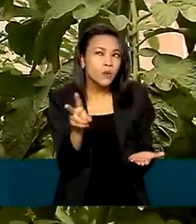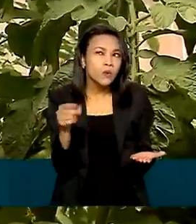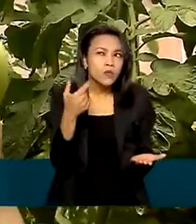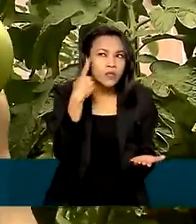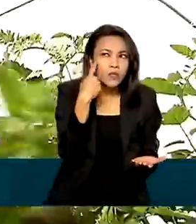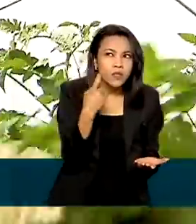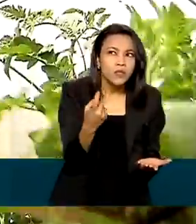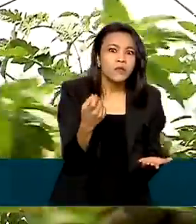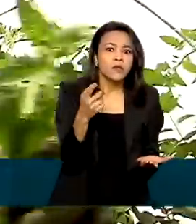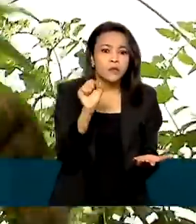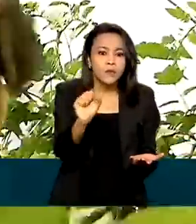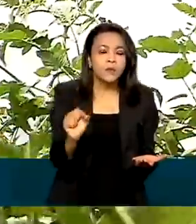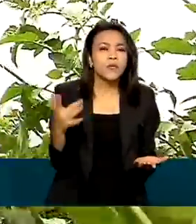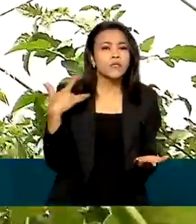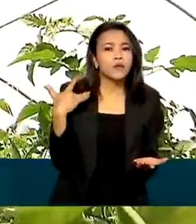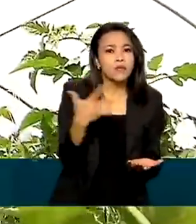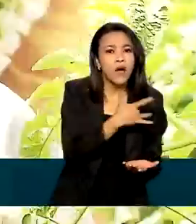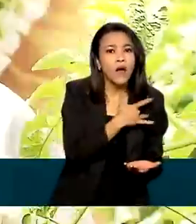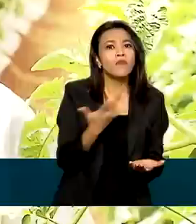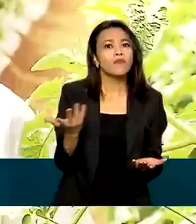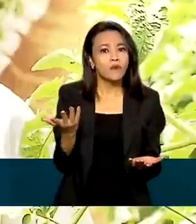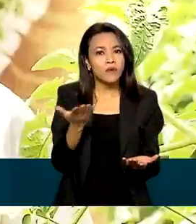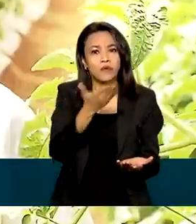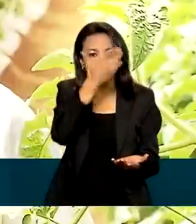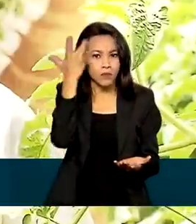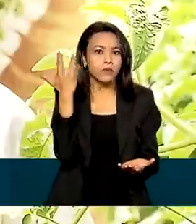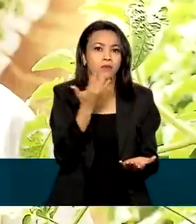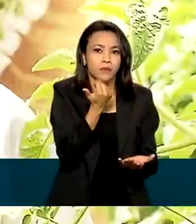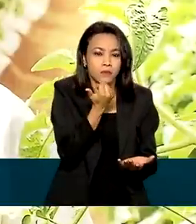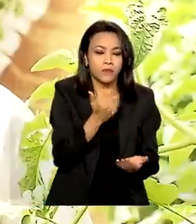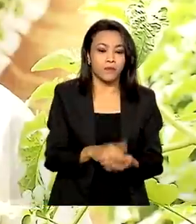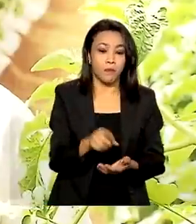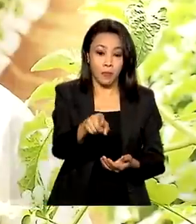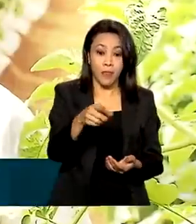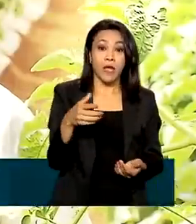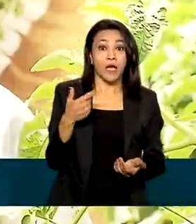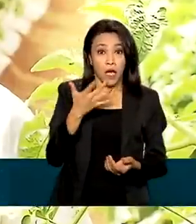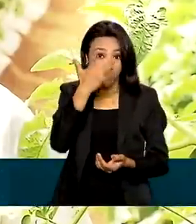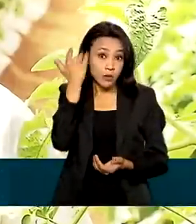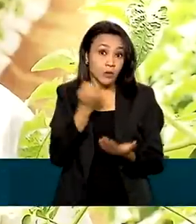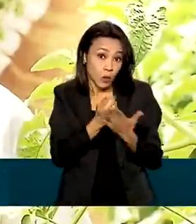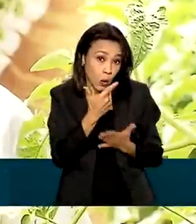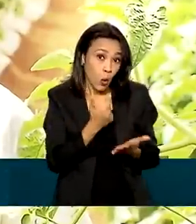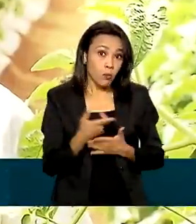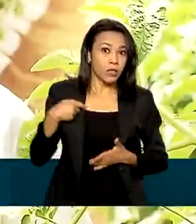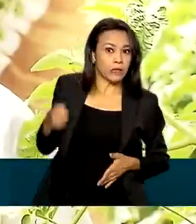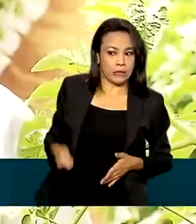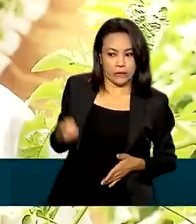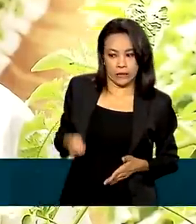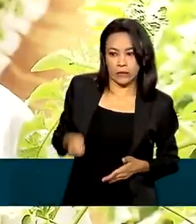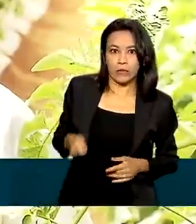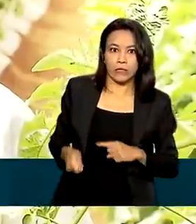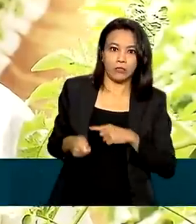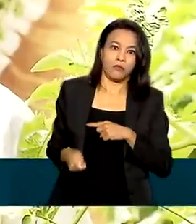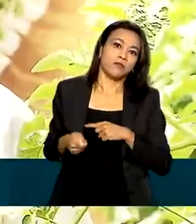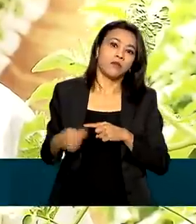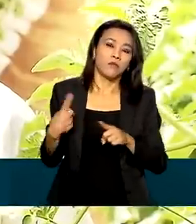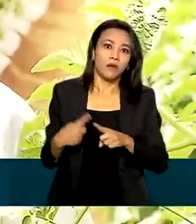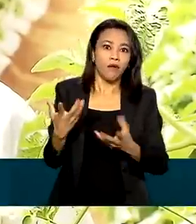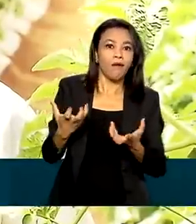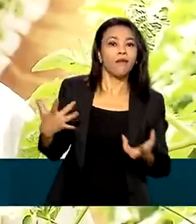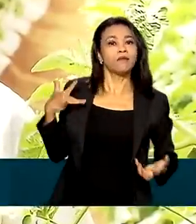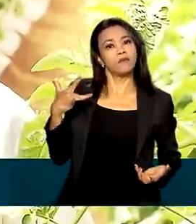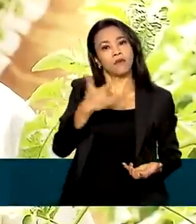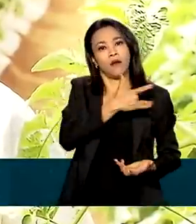interessado numa alimentação saudável. Nosso consumidor é muito exigente, porque ele é um perfil de produtor, de consumidor que quer